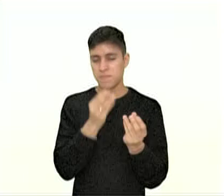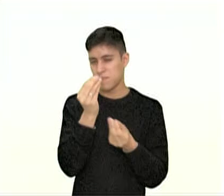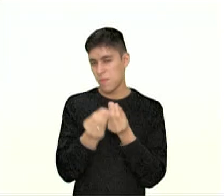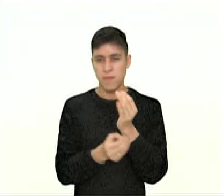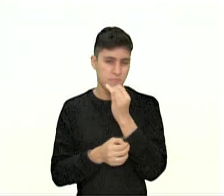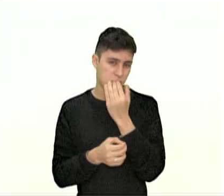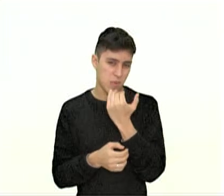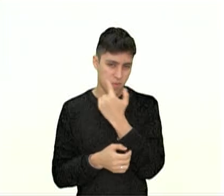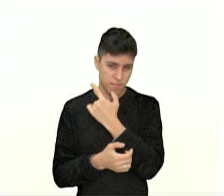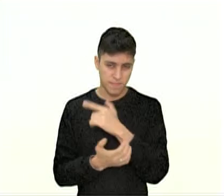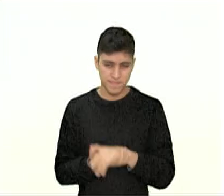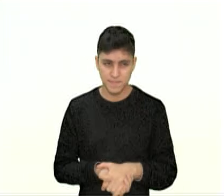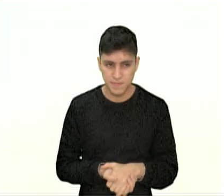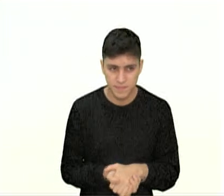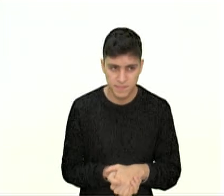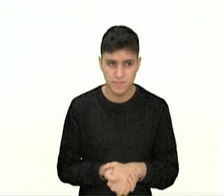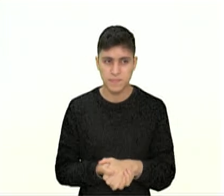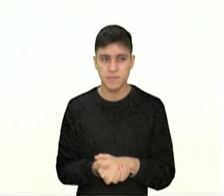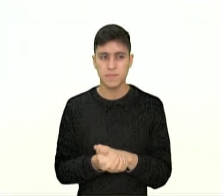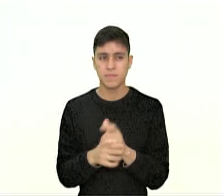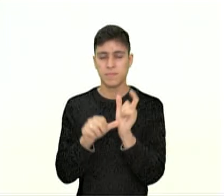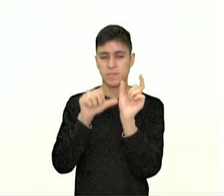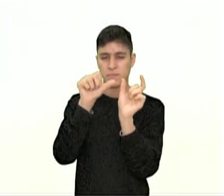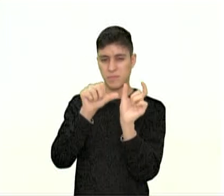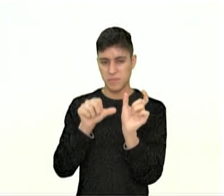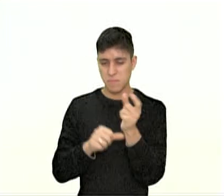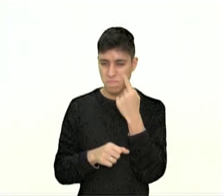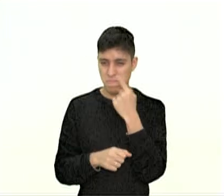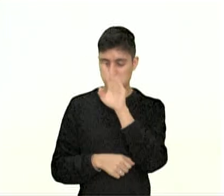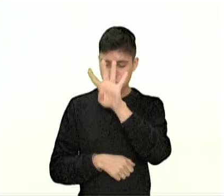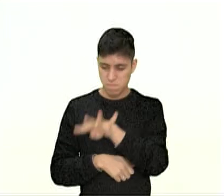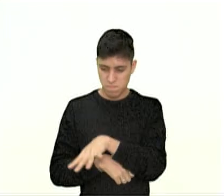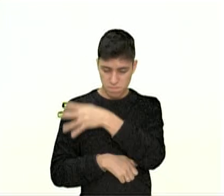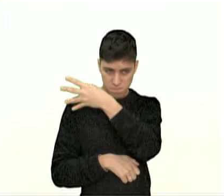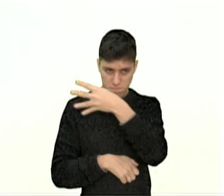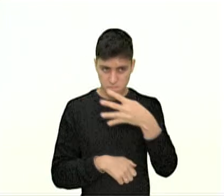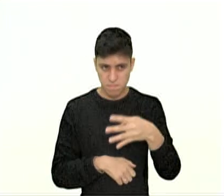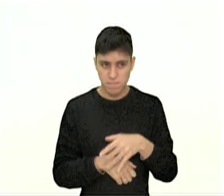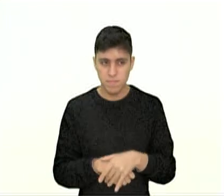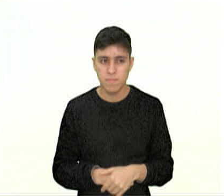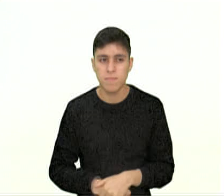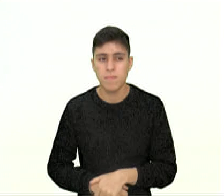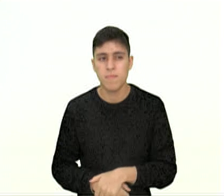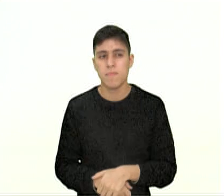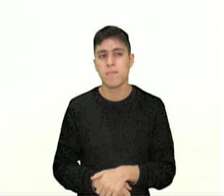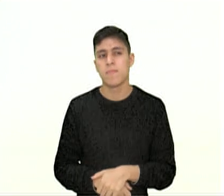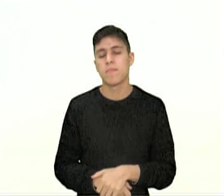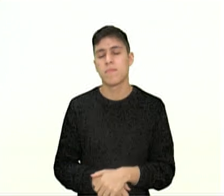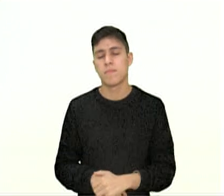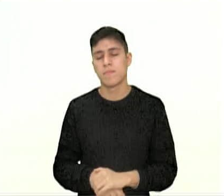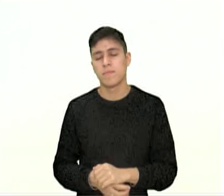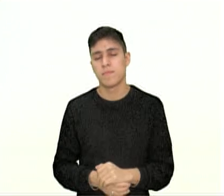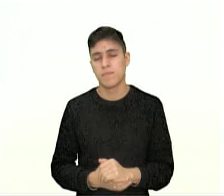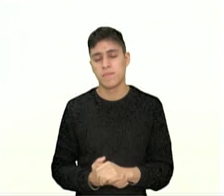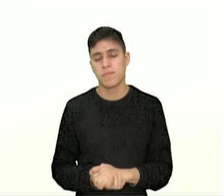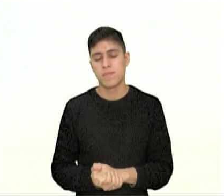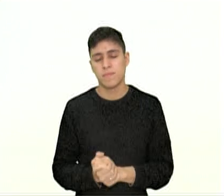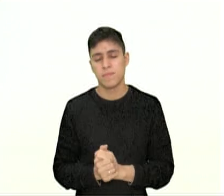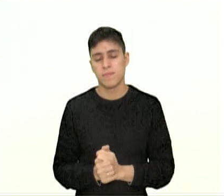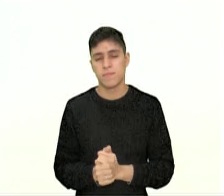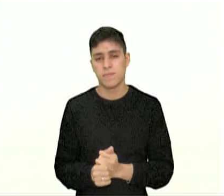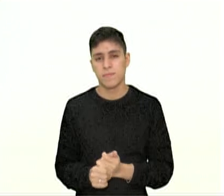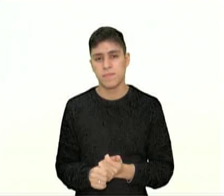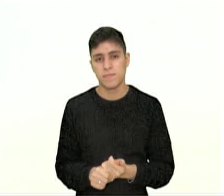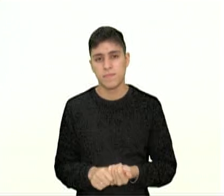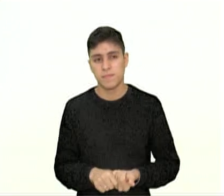exemplo, olha lá. Eu comi, tu comiste, ele, ella, usted comió. Nosotros ou nosotras